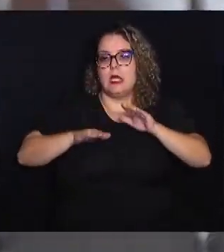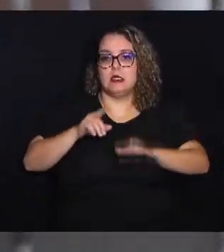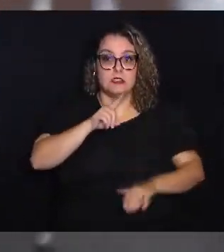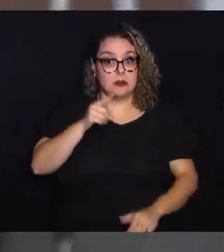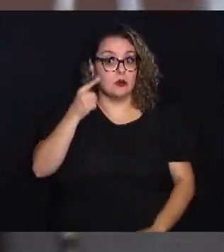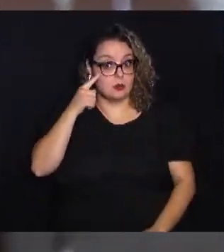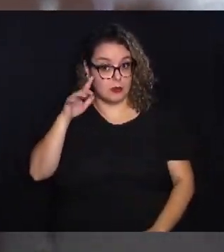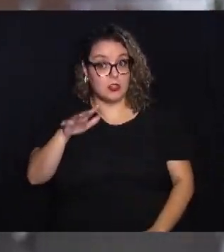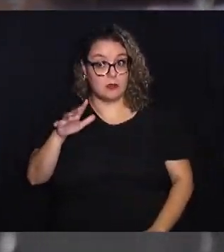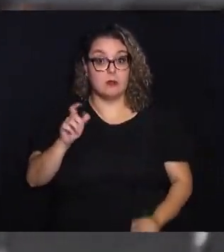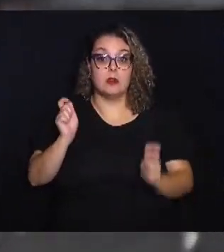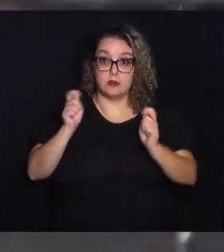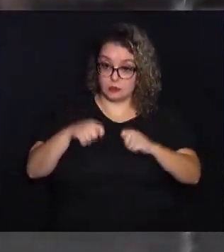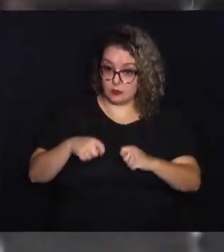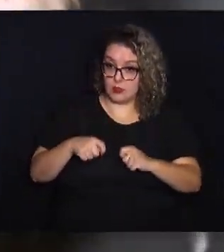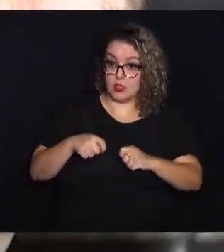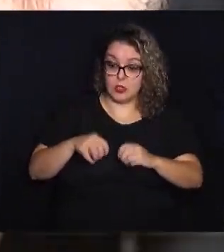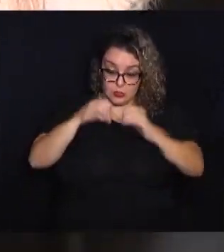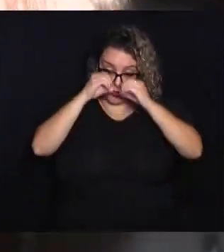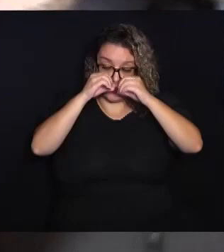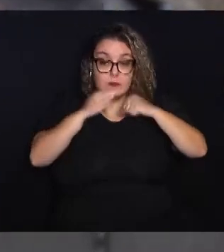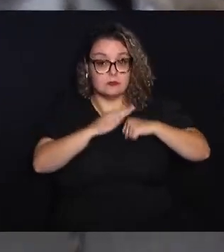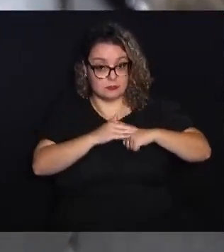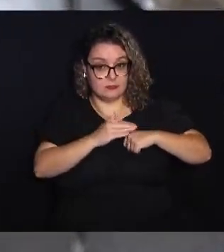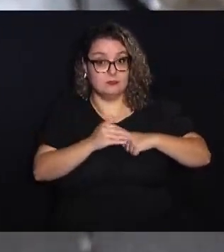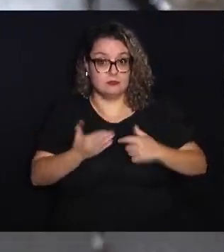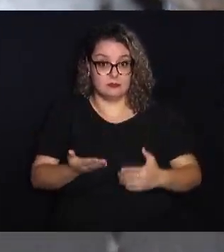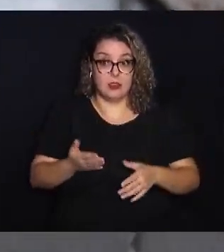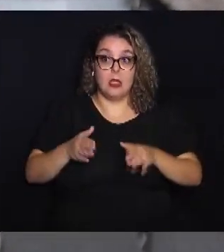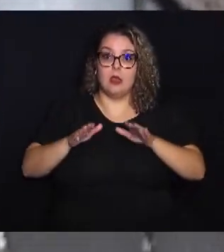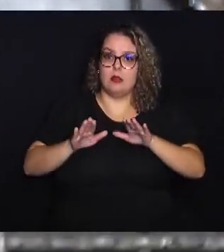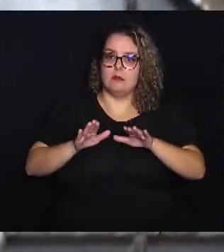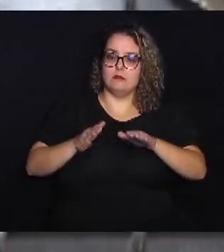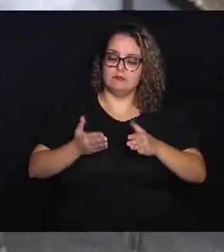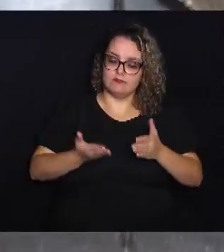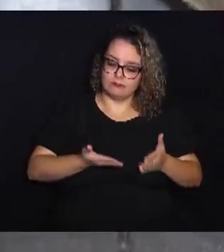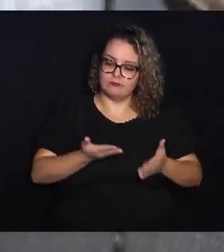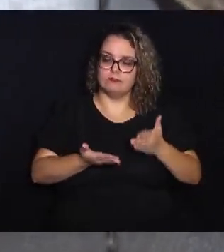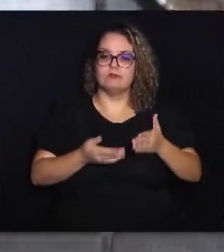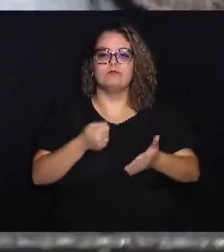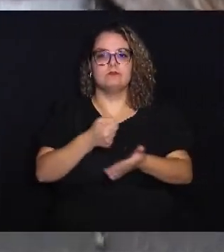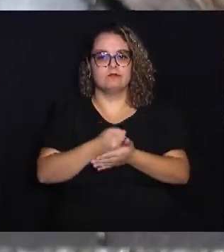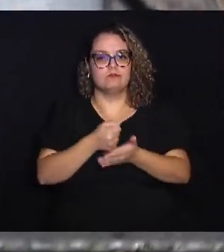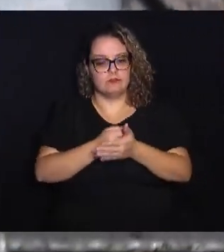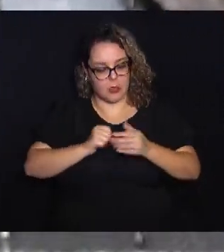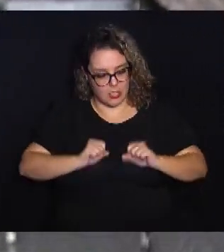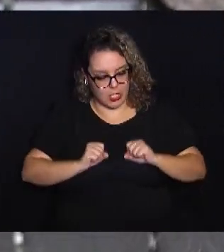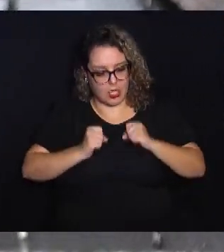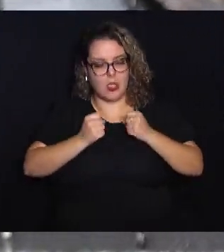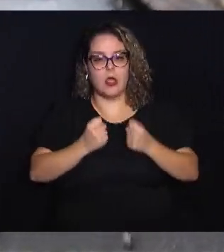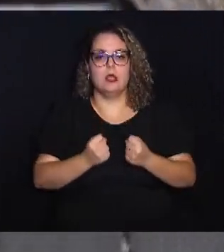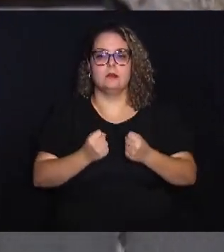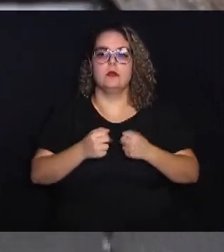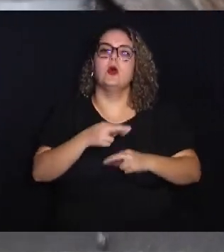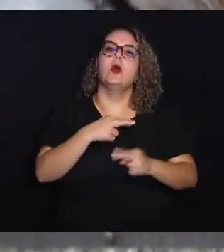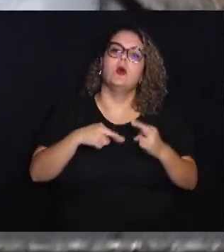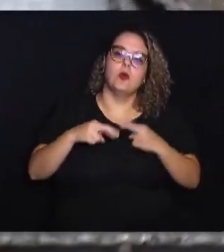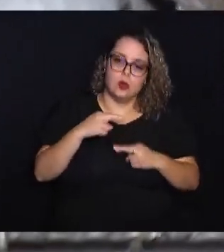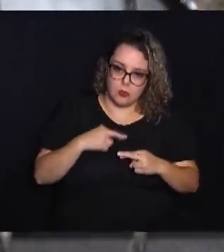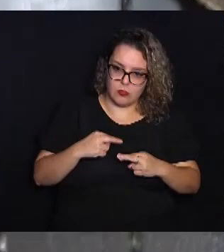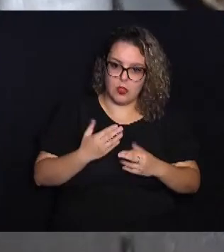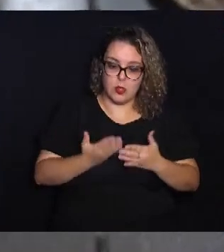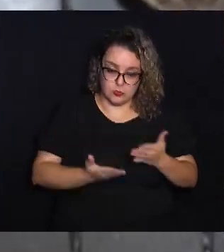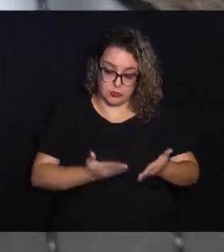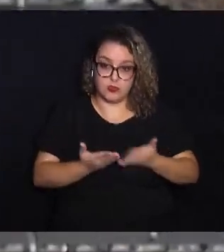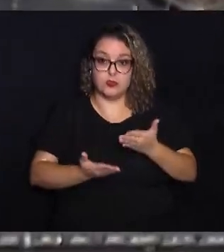não imagine, mas é possível criar uma coruja de estimação. Mas a sua criação exige dedicação em